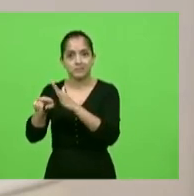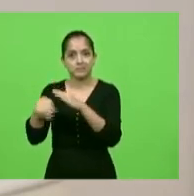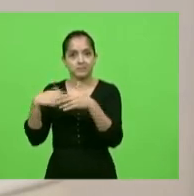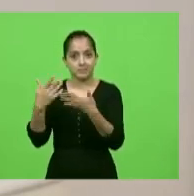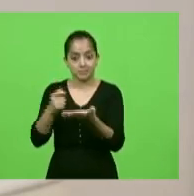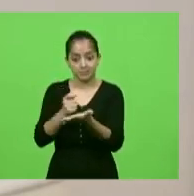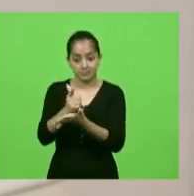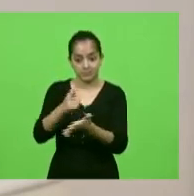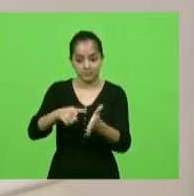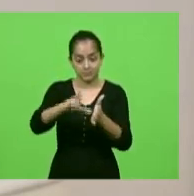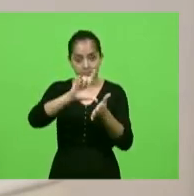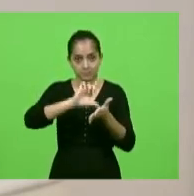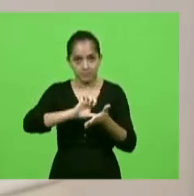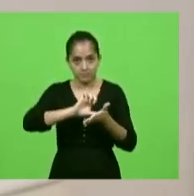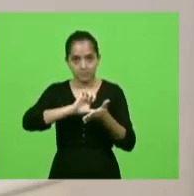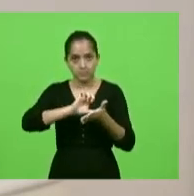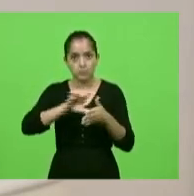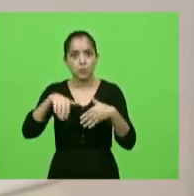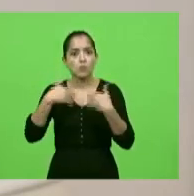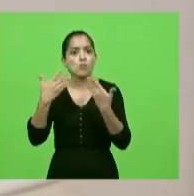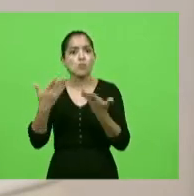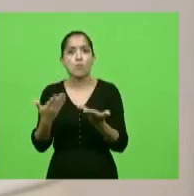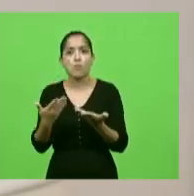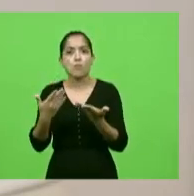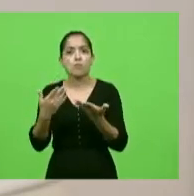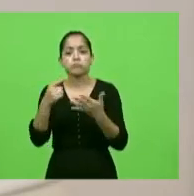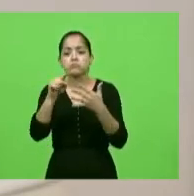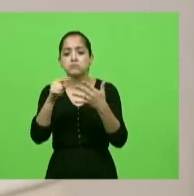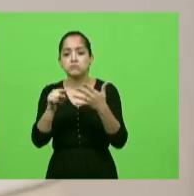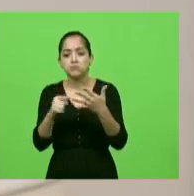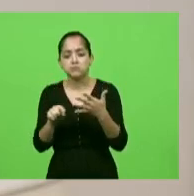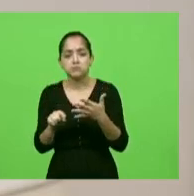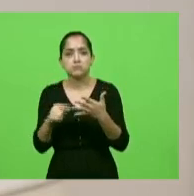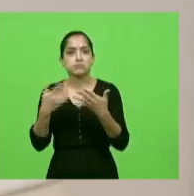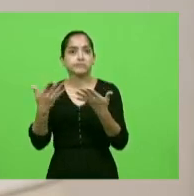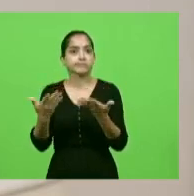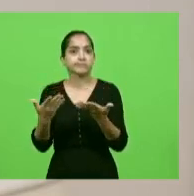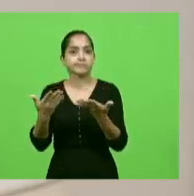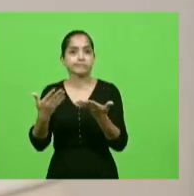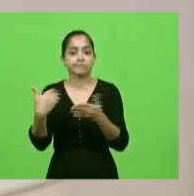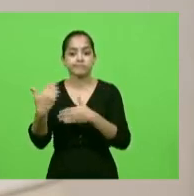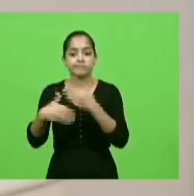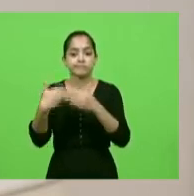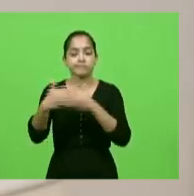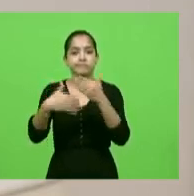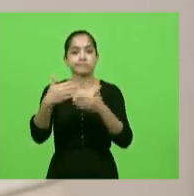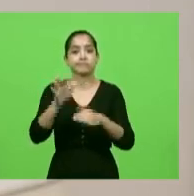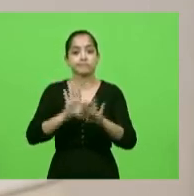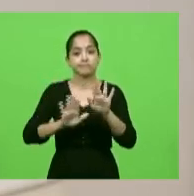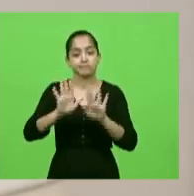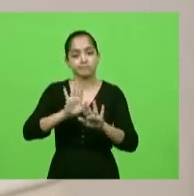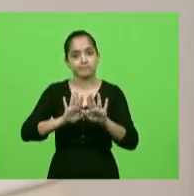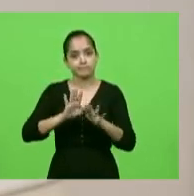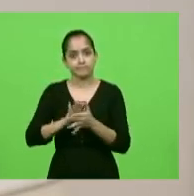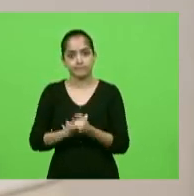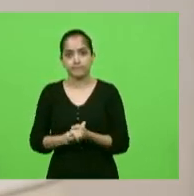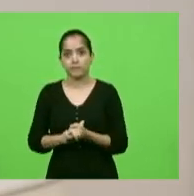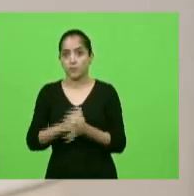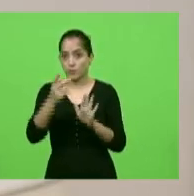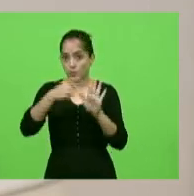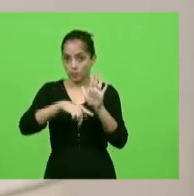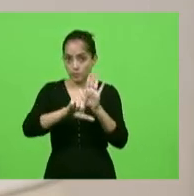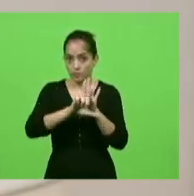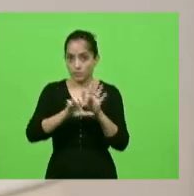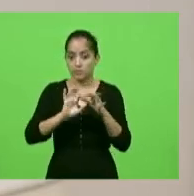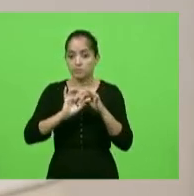pagamento antecipado, qual outro procedimento semelhante estava em trâmite que exigia tal cautela? O projeto de lei que